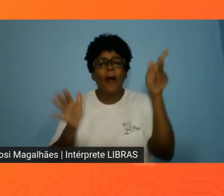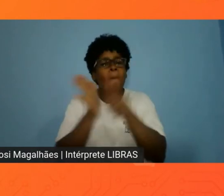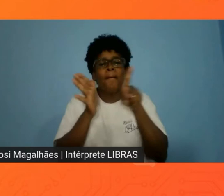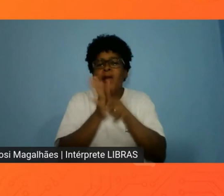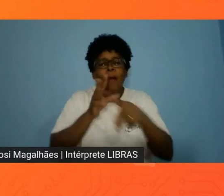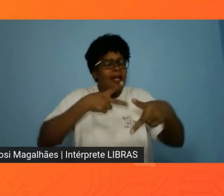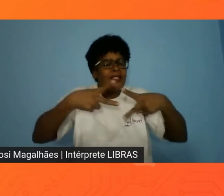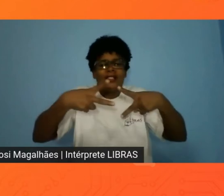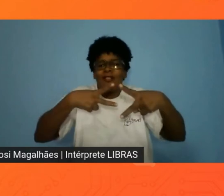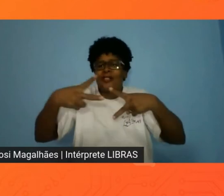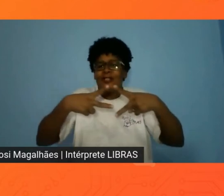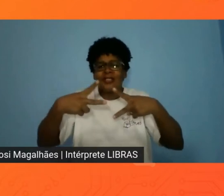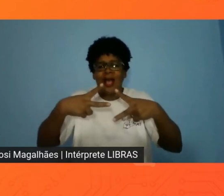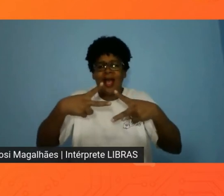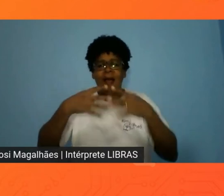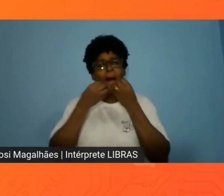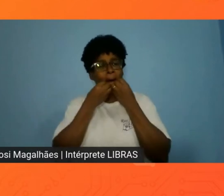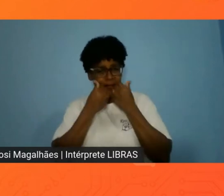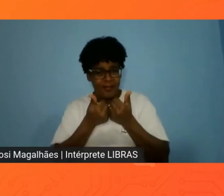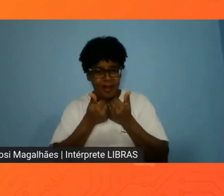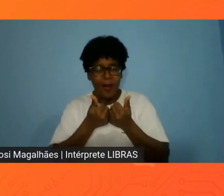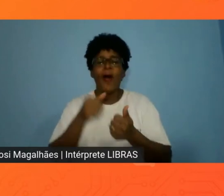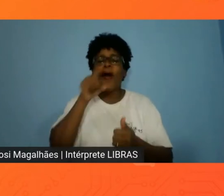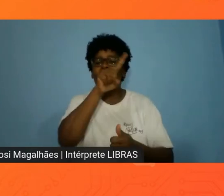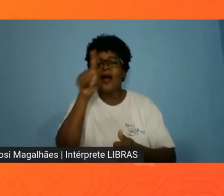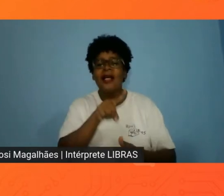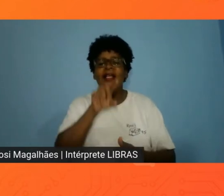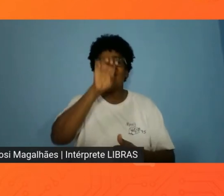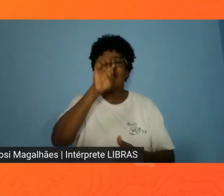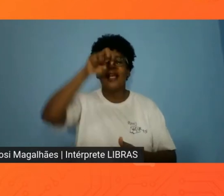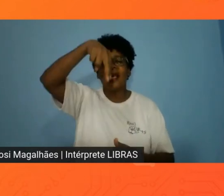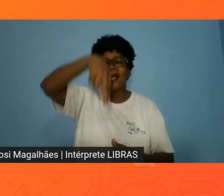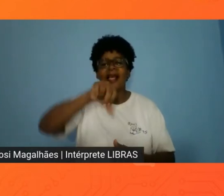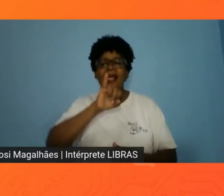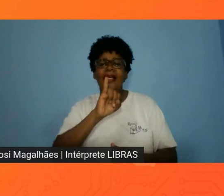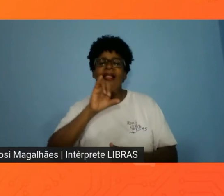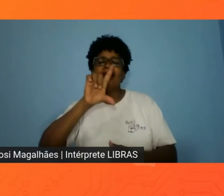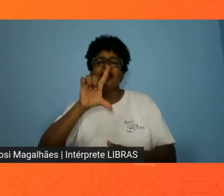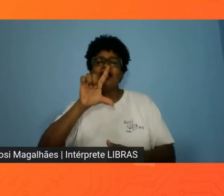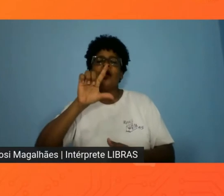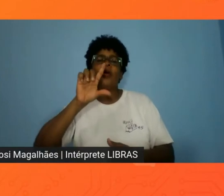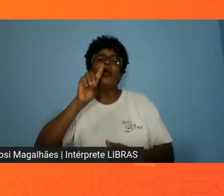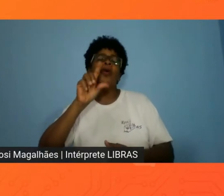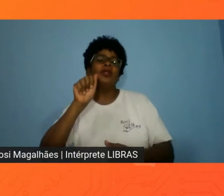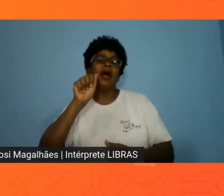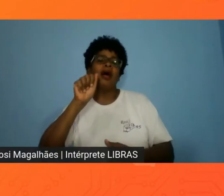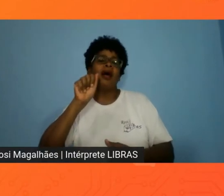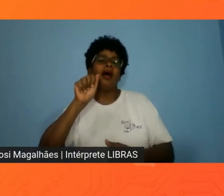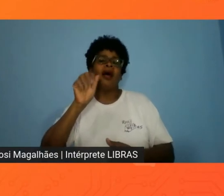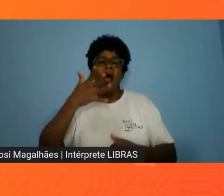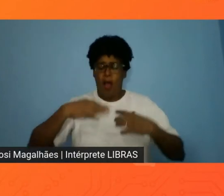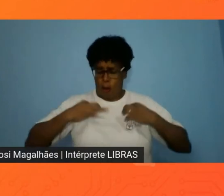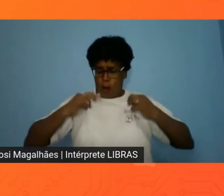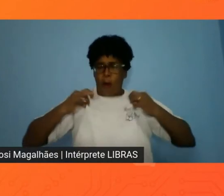escritores regionais. Como eu disse, eu sou Zenilda Lua, estou usando camiseta vermelha, cabelos